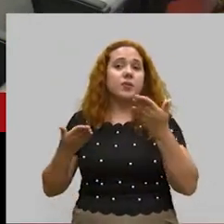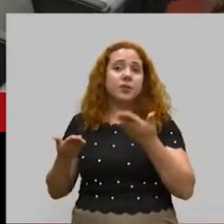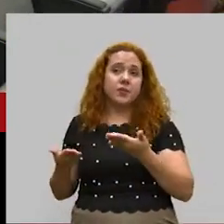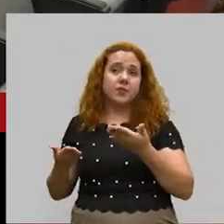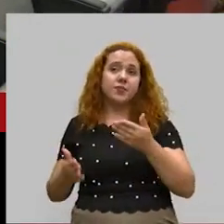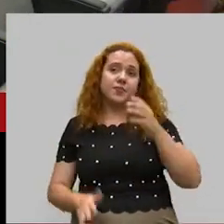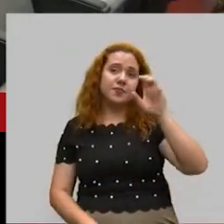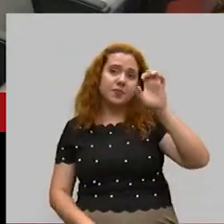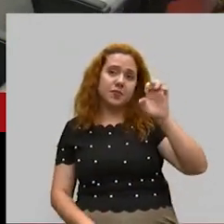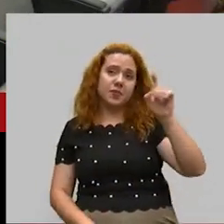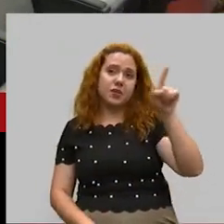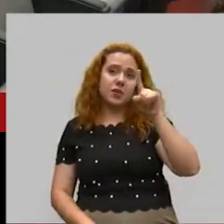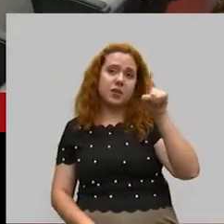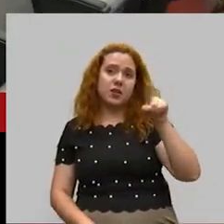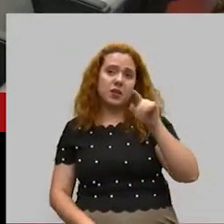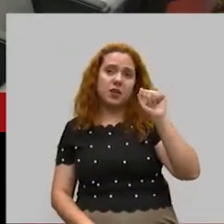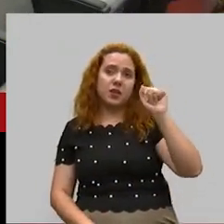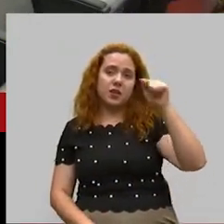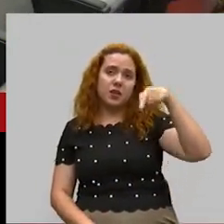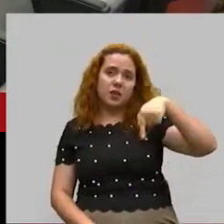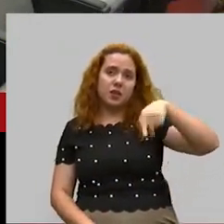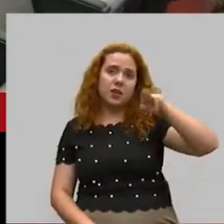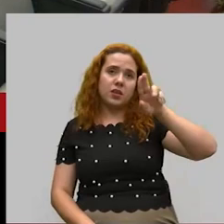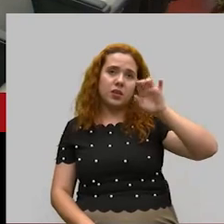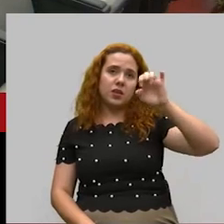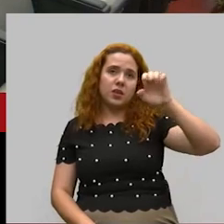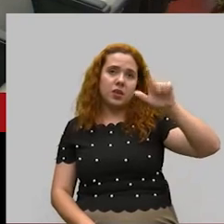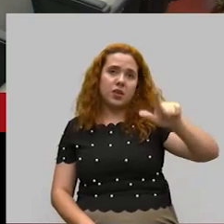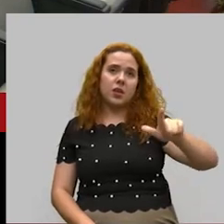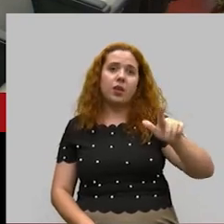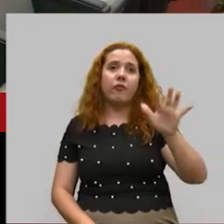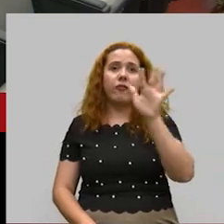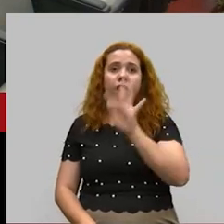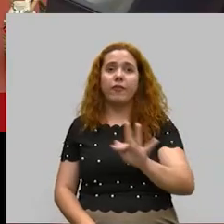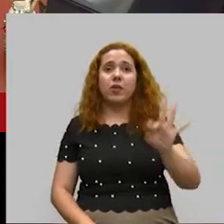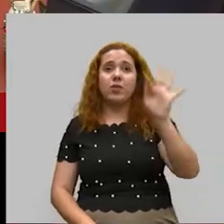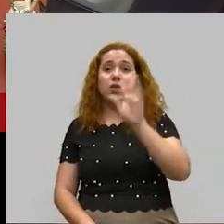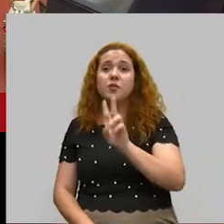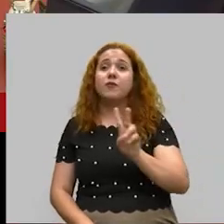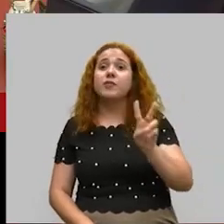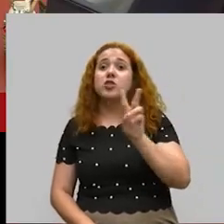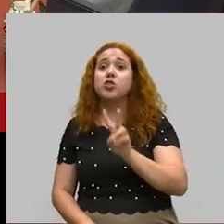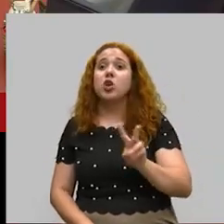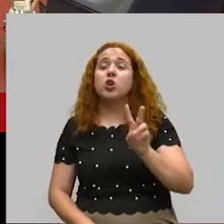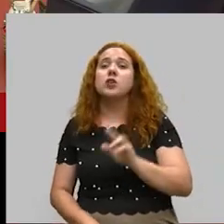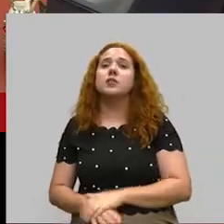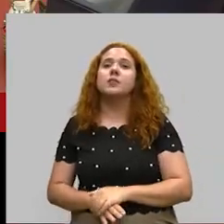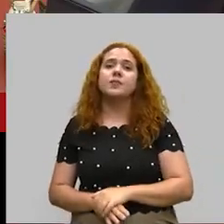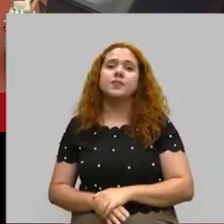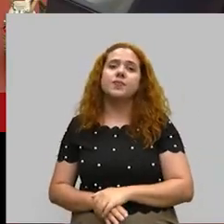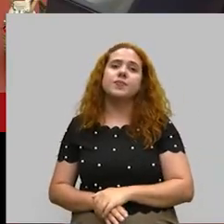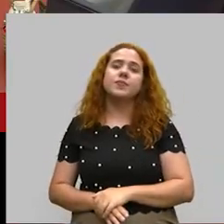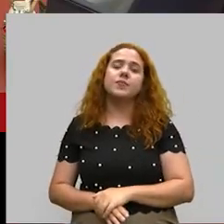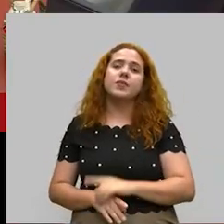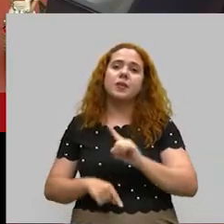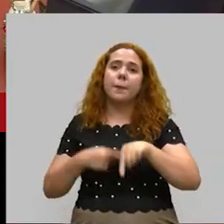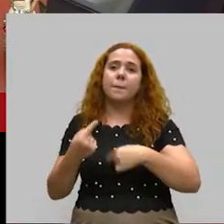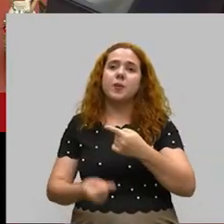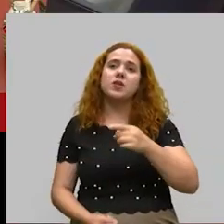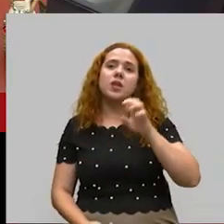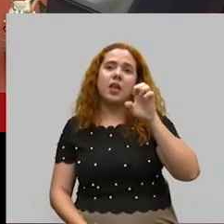Zaquiel que é estudante Educação do campo da Universidade Federal de Vistosa na sequência José Carlos da EA